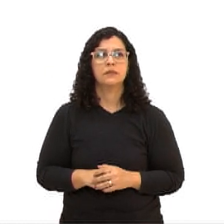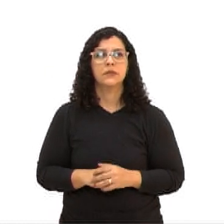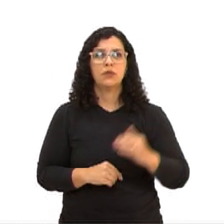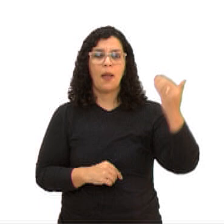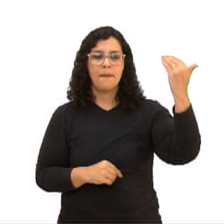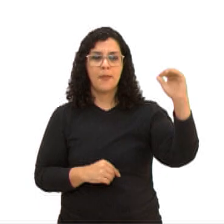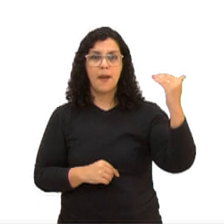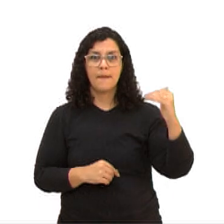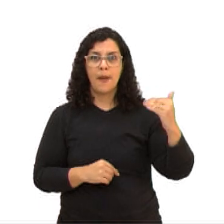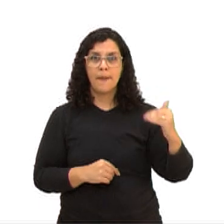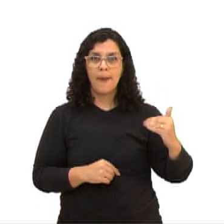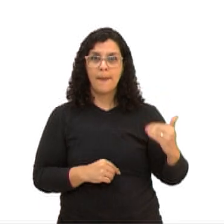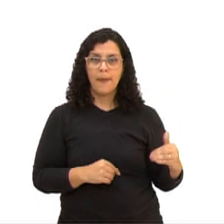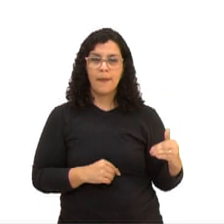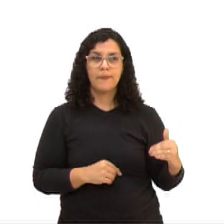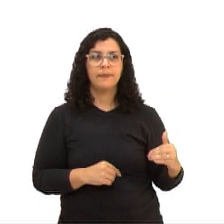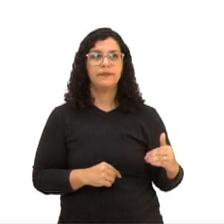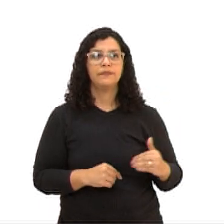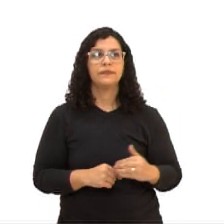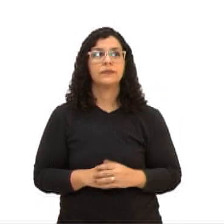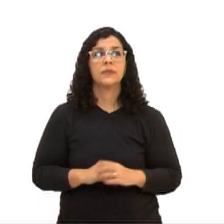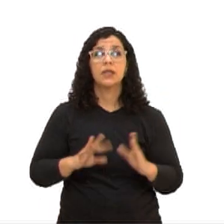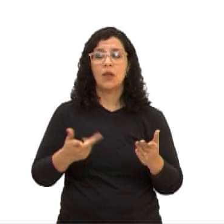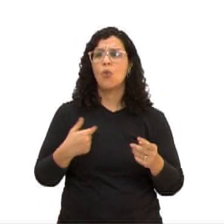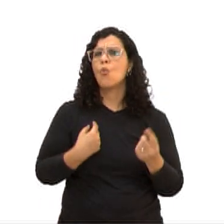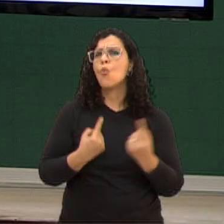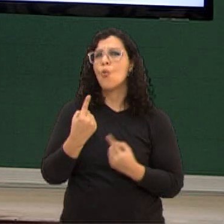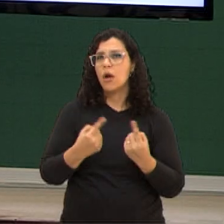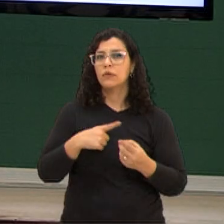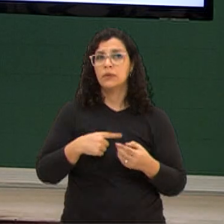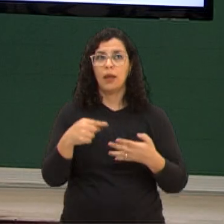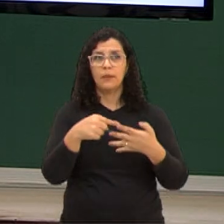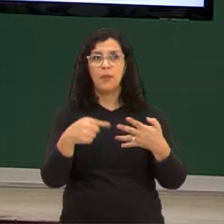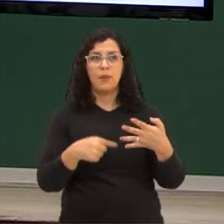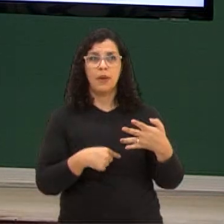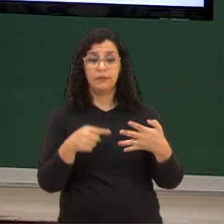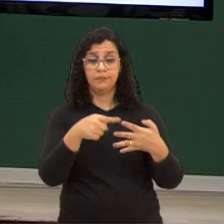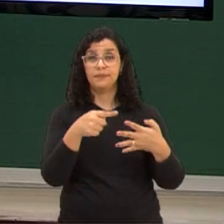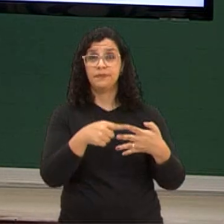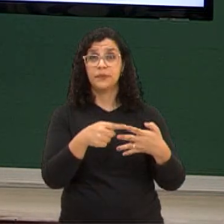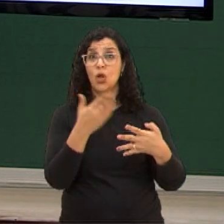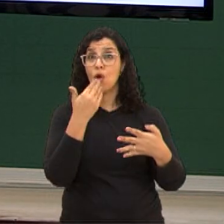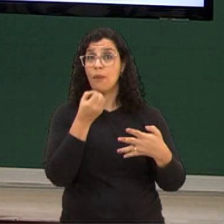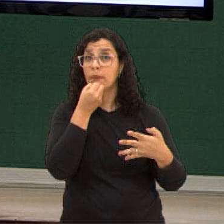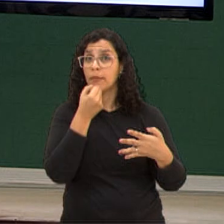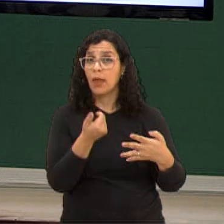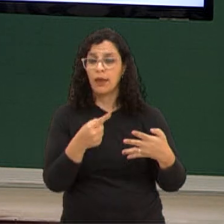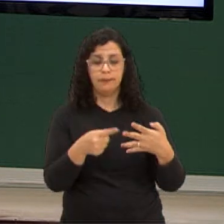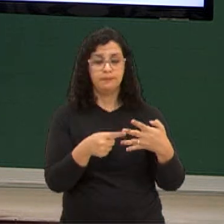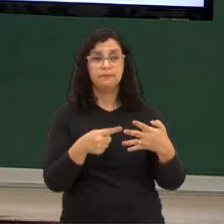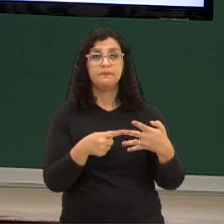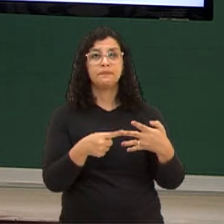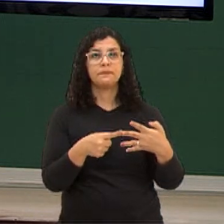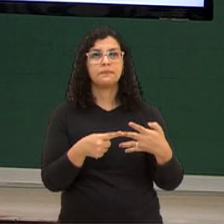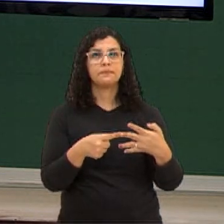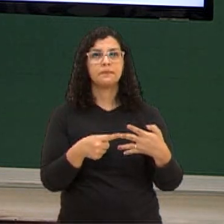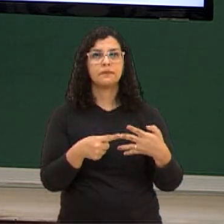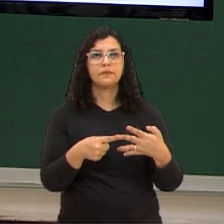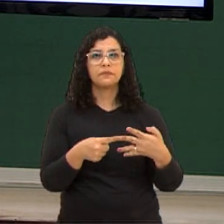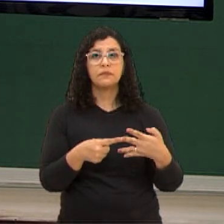recorrer e obedecer. Então, quais que são os objetivos da criança aqui? Comer bem, se alimentar bem,